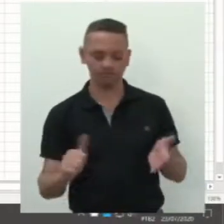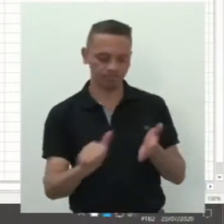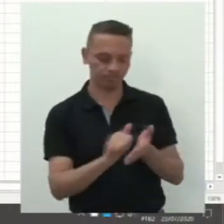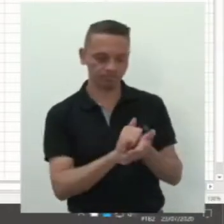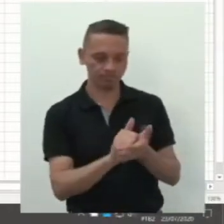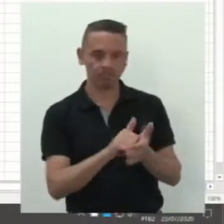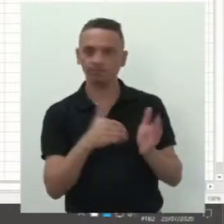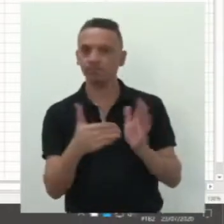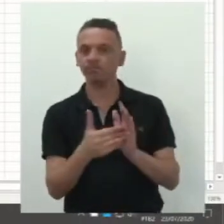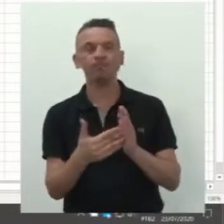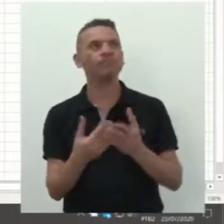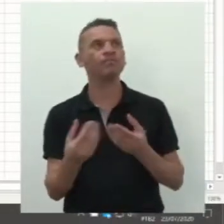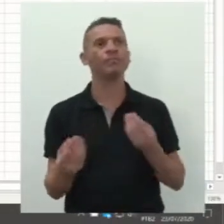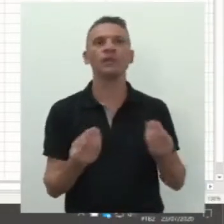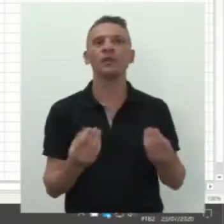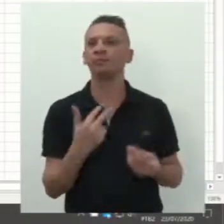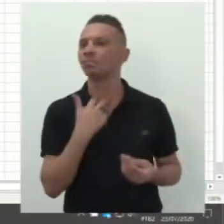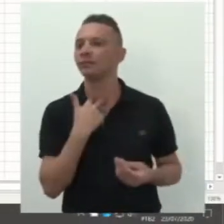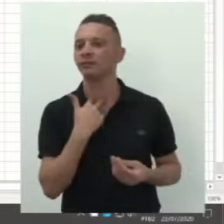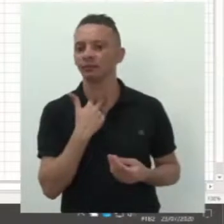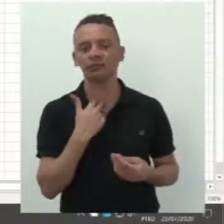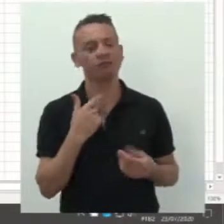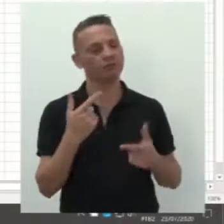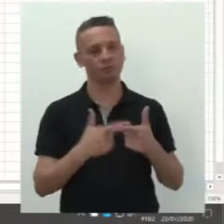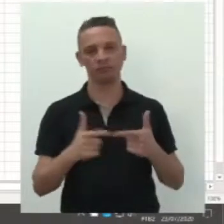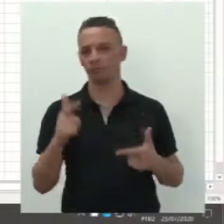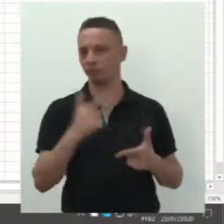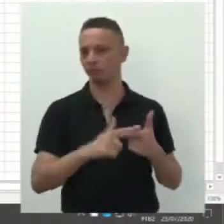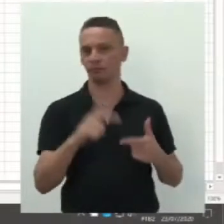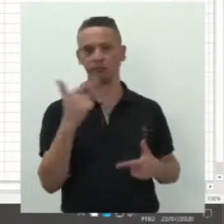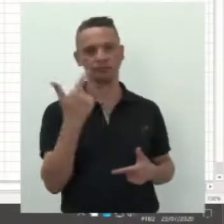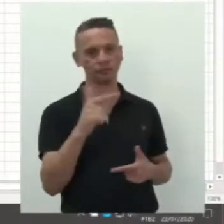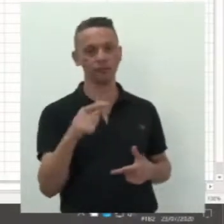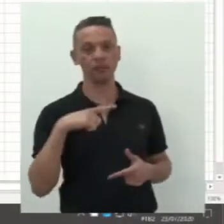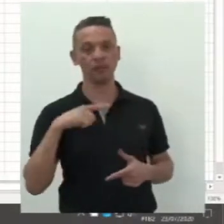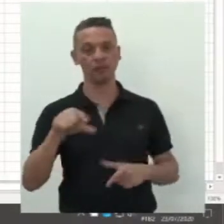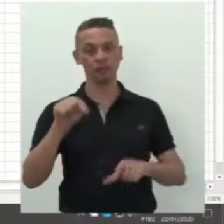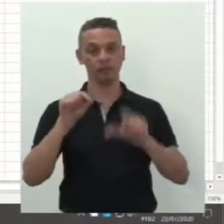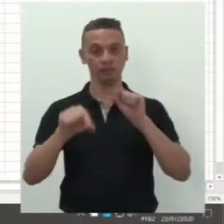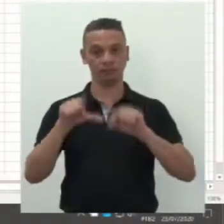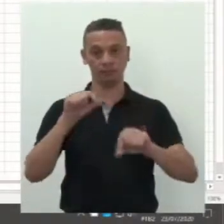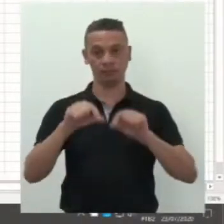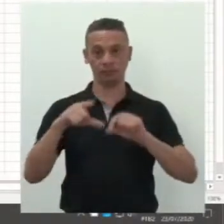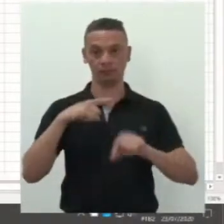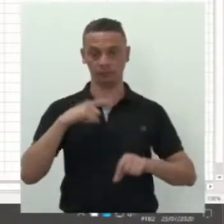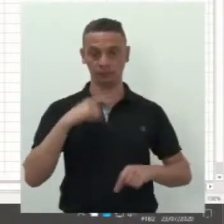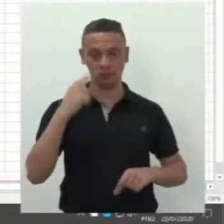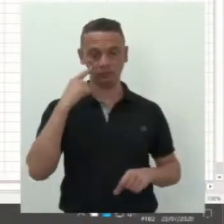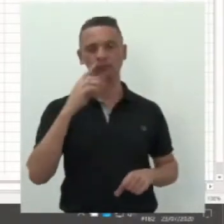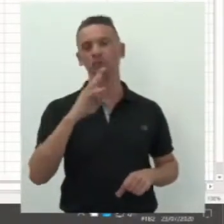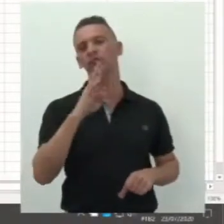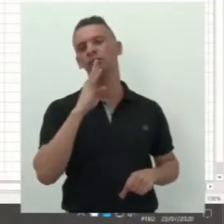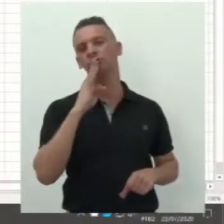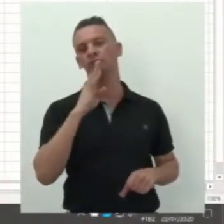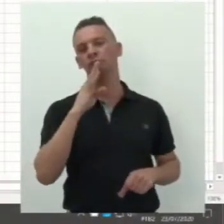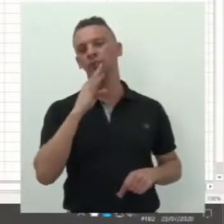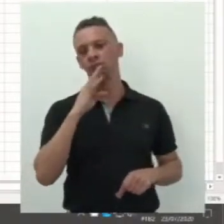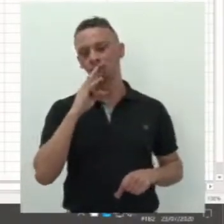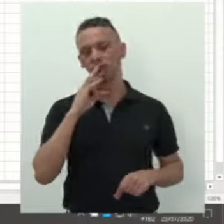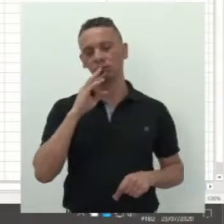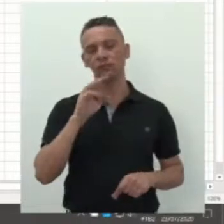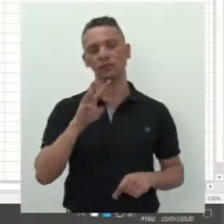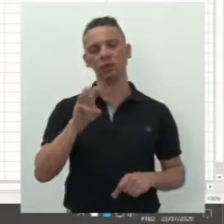era para eu apagar. Não tem problema. A gente tem uma opção, né, que é bem conhecida no Word, quem